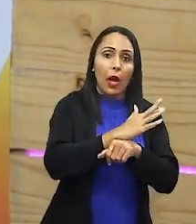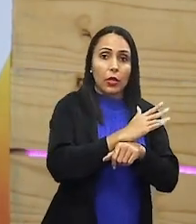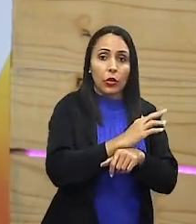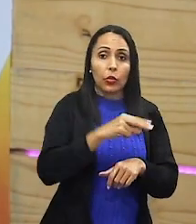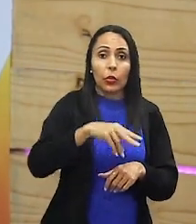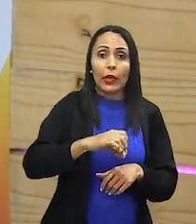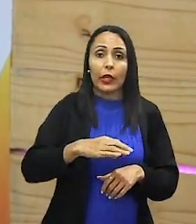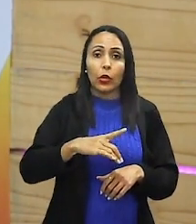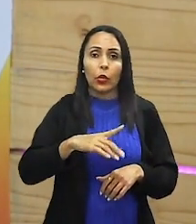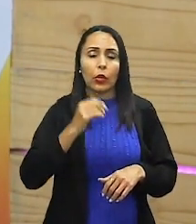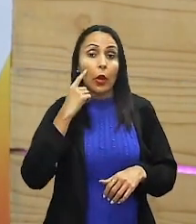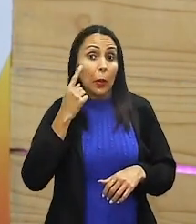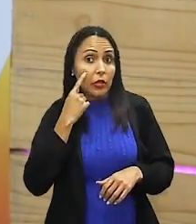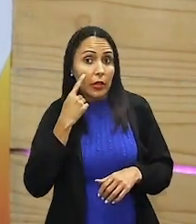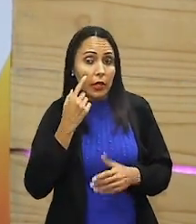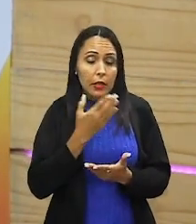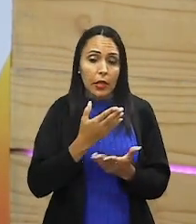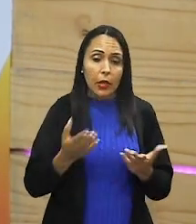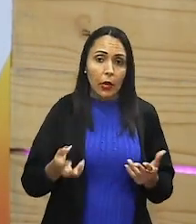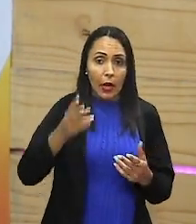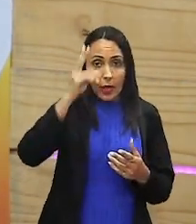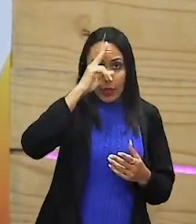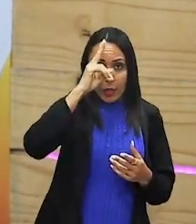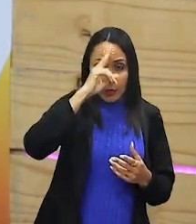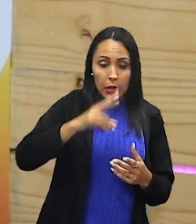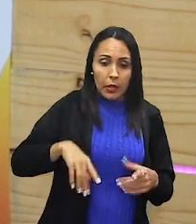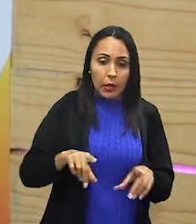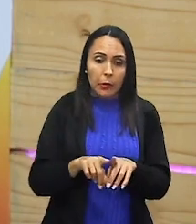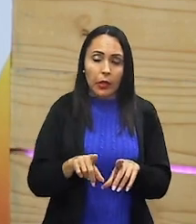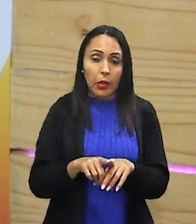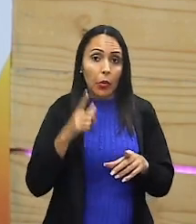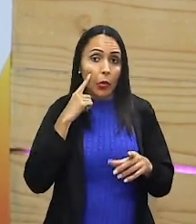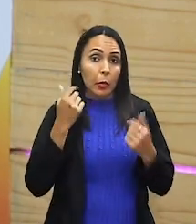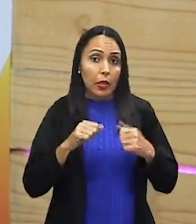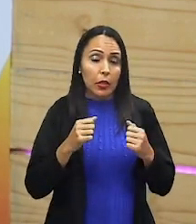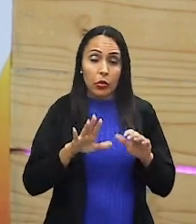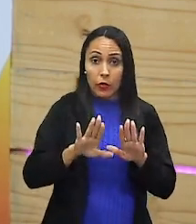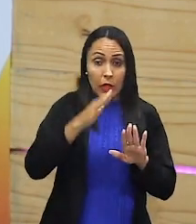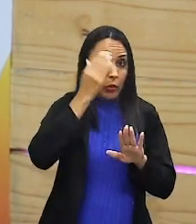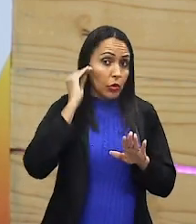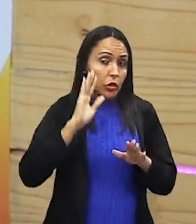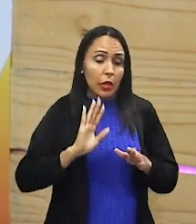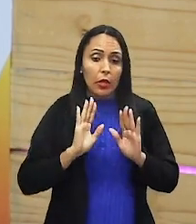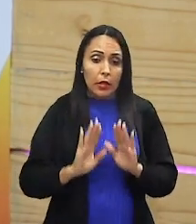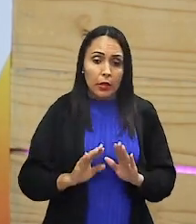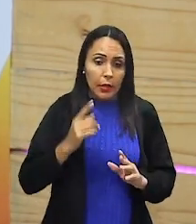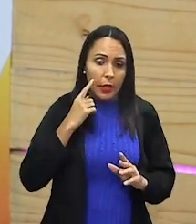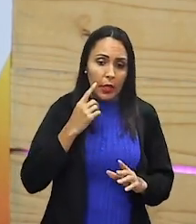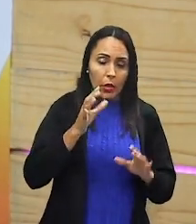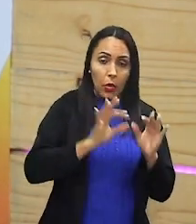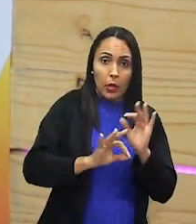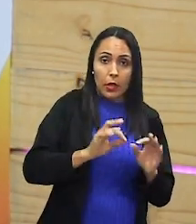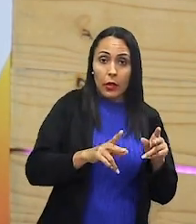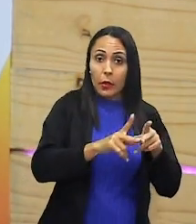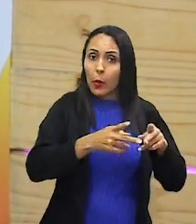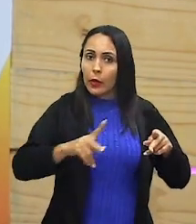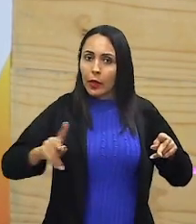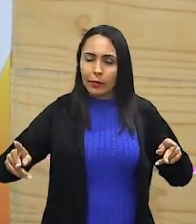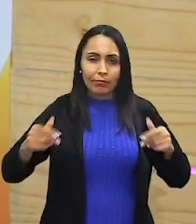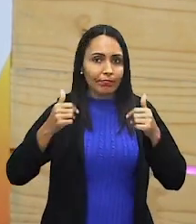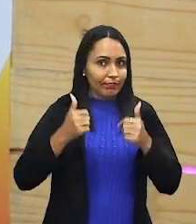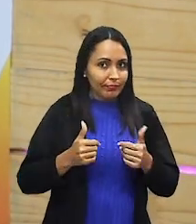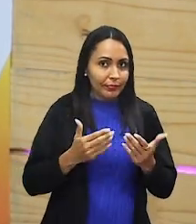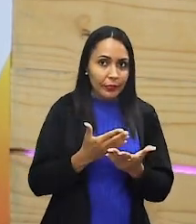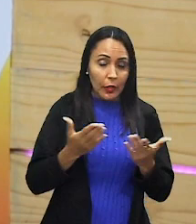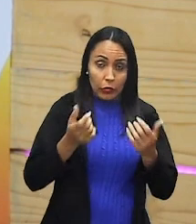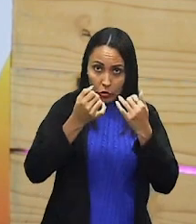danado do capsídeo, presta atenção, lembrem que esse danado desse capsídeo, eu preciso que vocês não esqueçam, o capsídeo ele é formado de proteínas, né? Eu disse